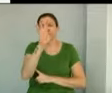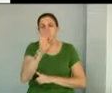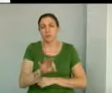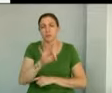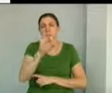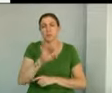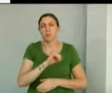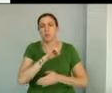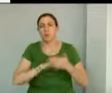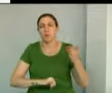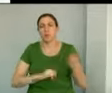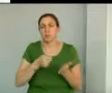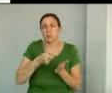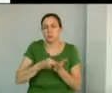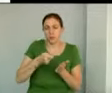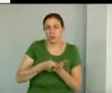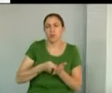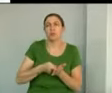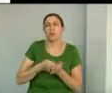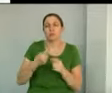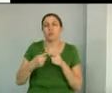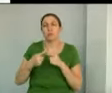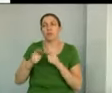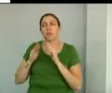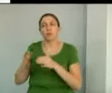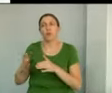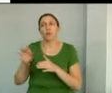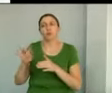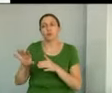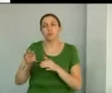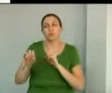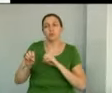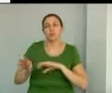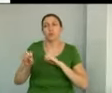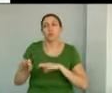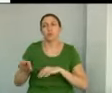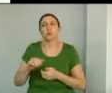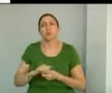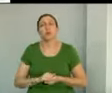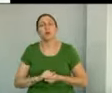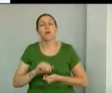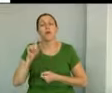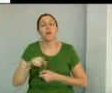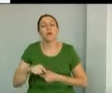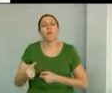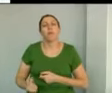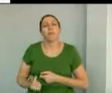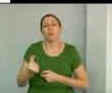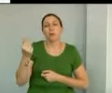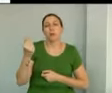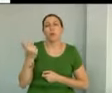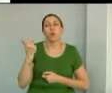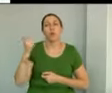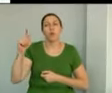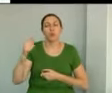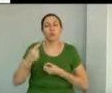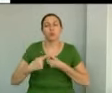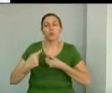obrigatórios. Tá? Então, é um valor que vem especificamente para a educação. E são valores, na verdade, que outros municípios